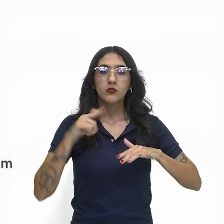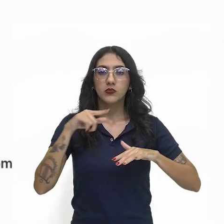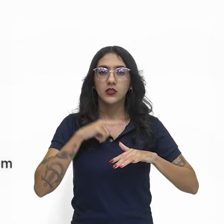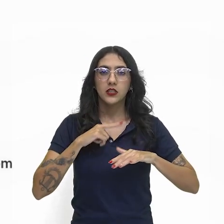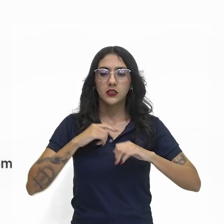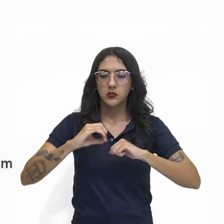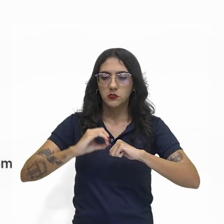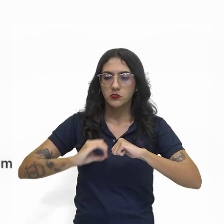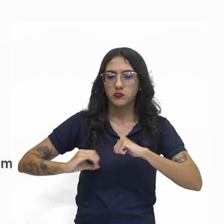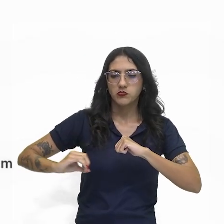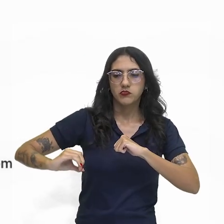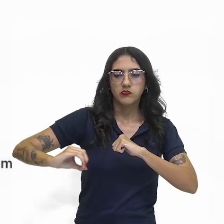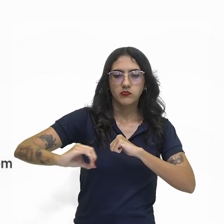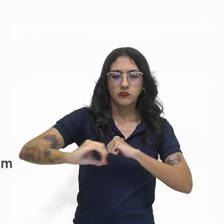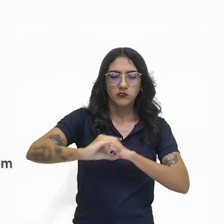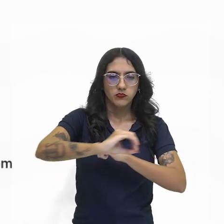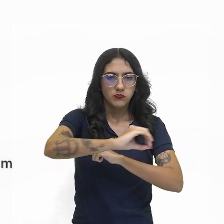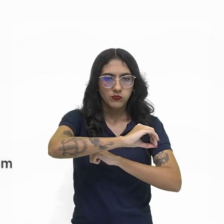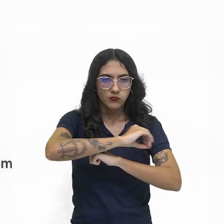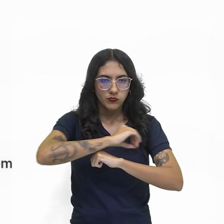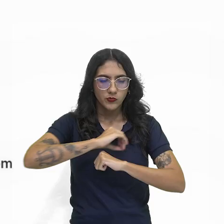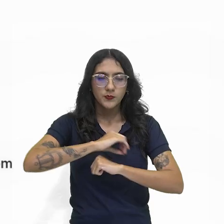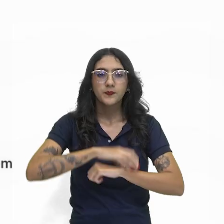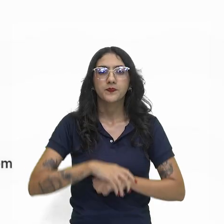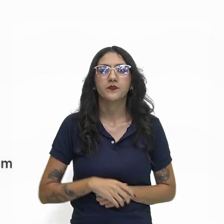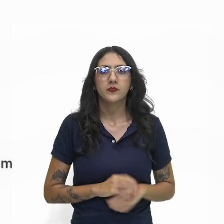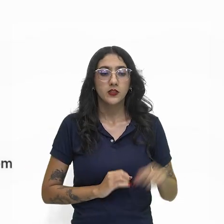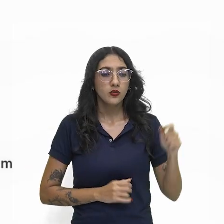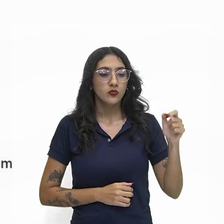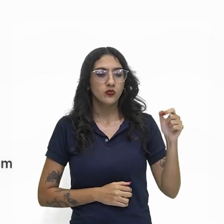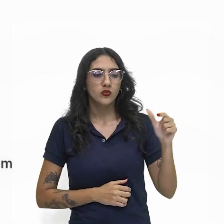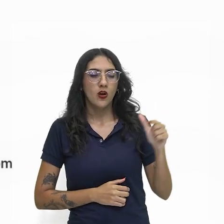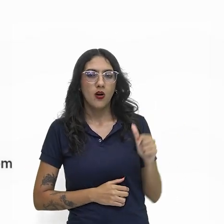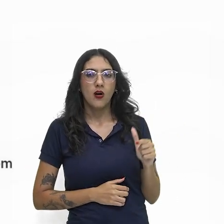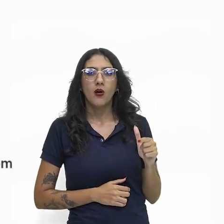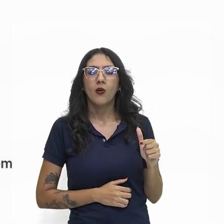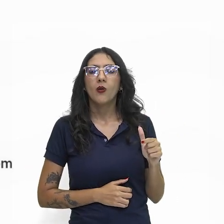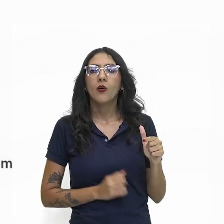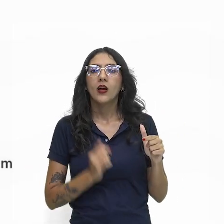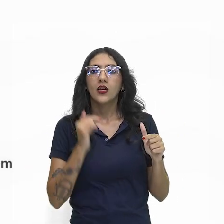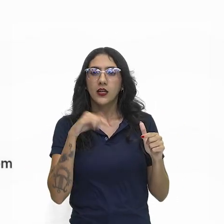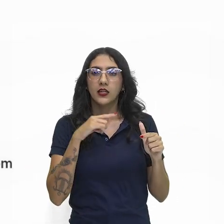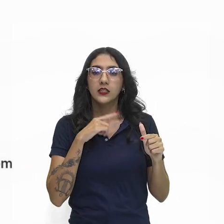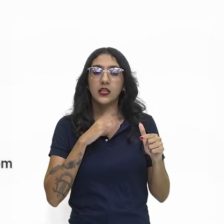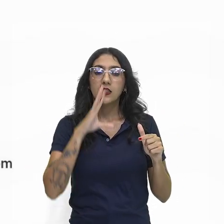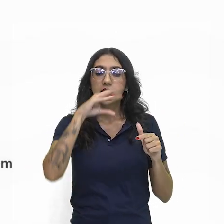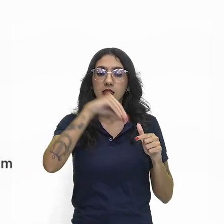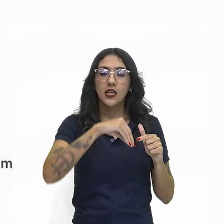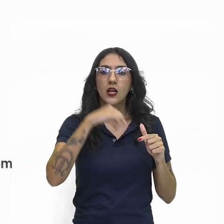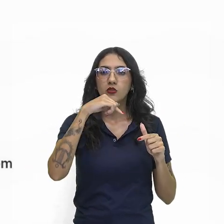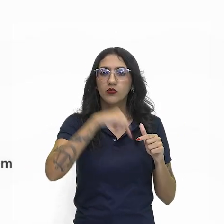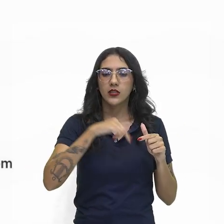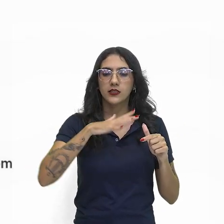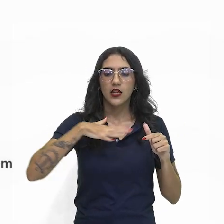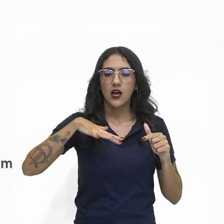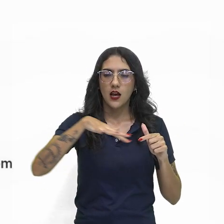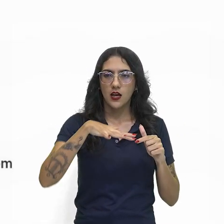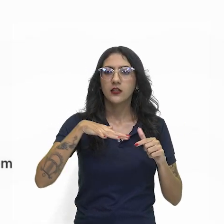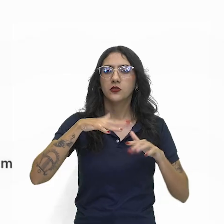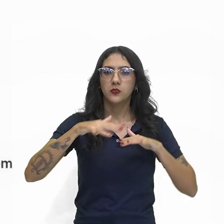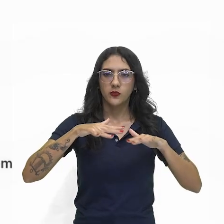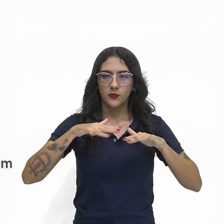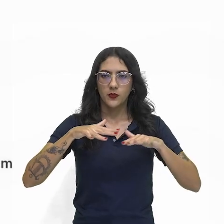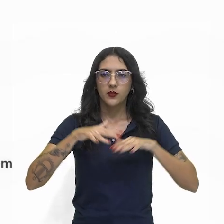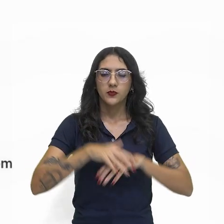é uma elipse. E o Sol fica posicionado, né, em um dos focos dessa elipse.